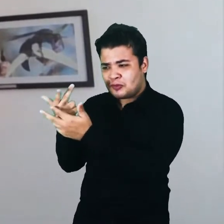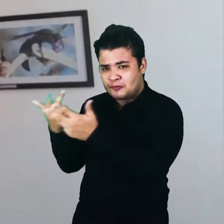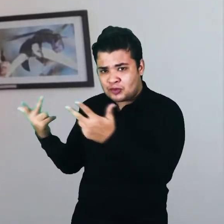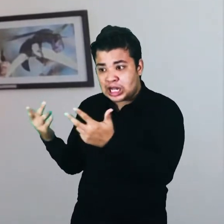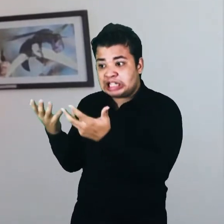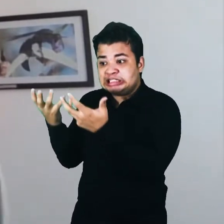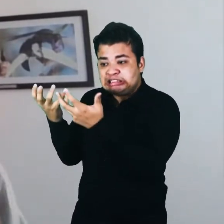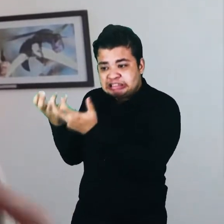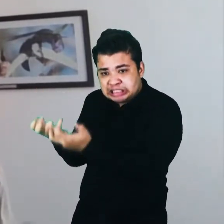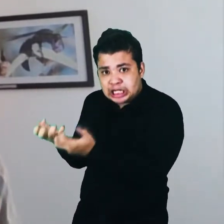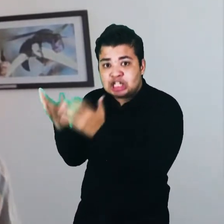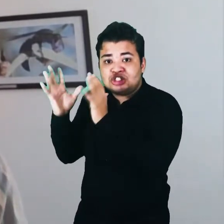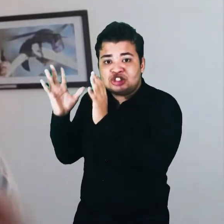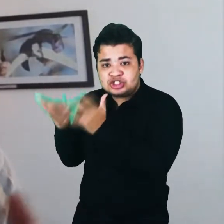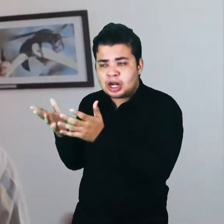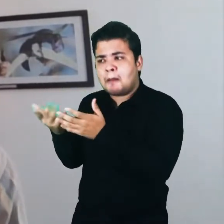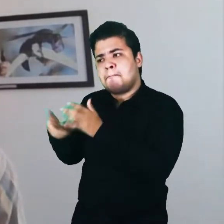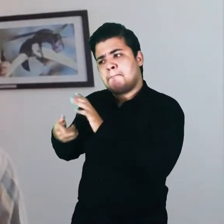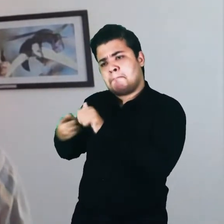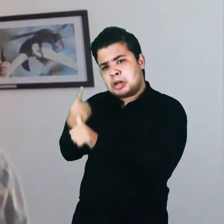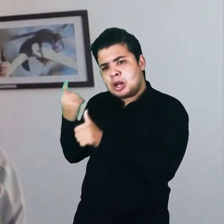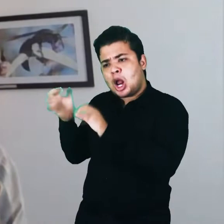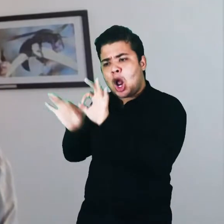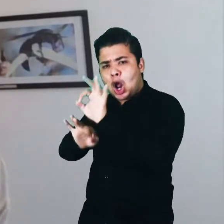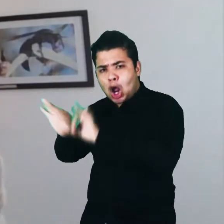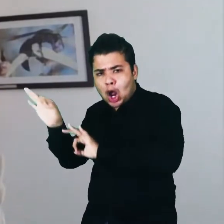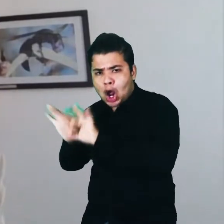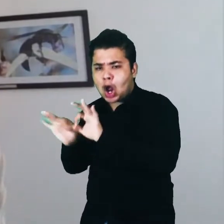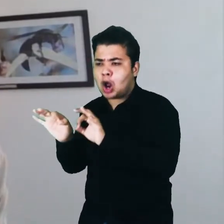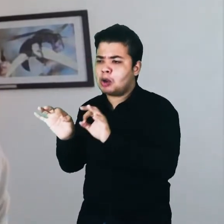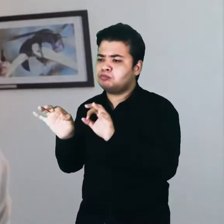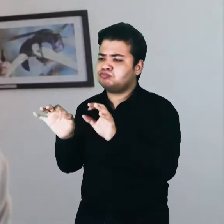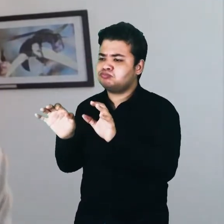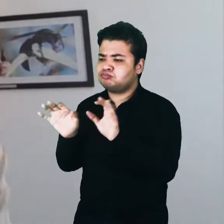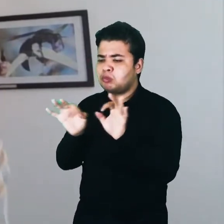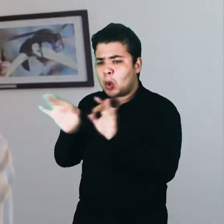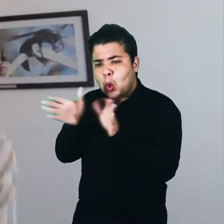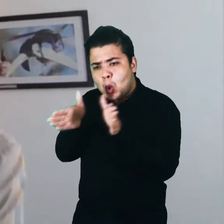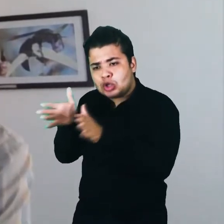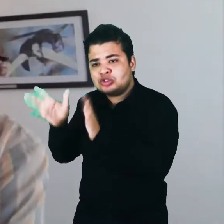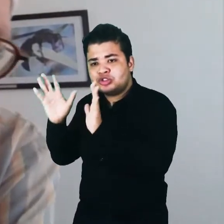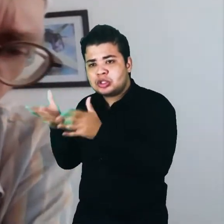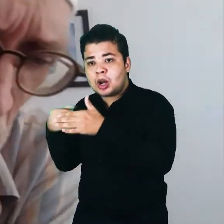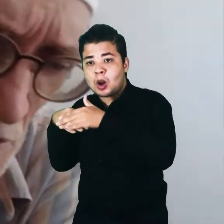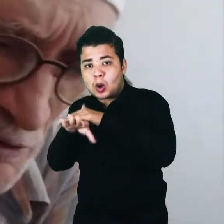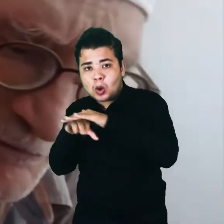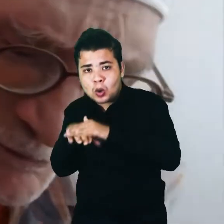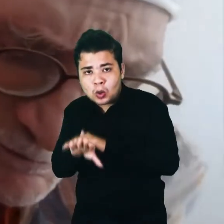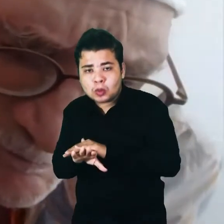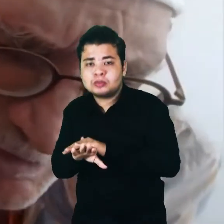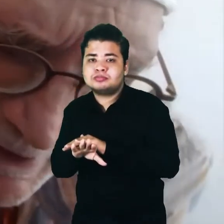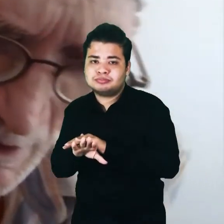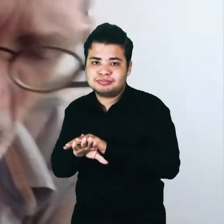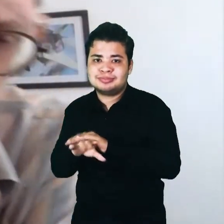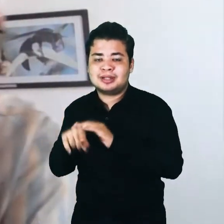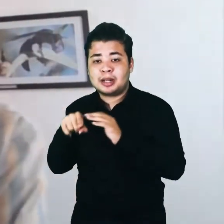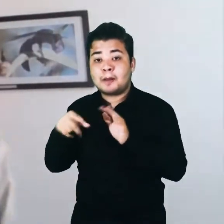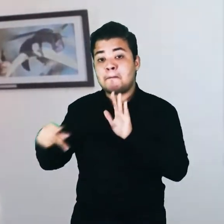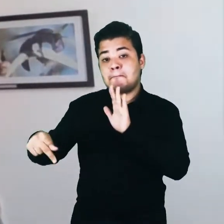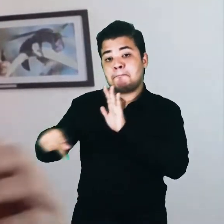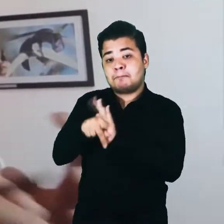secas, depois de preparada, montadas cicatas, né, em armário de aço para estudo científico.